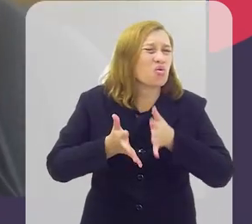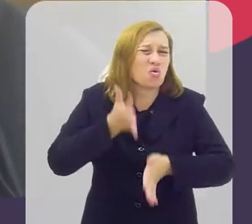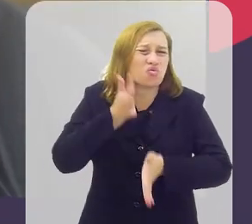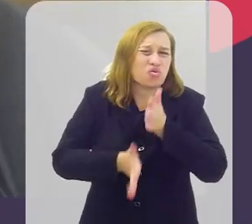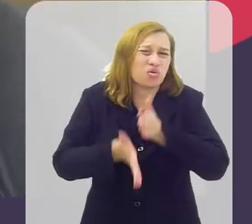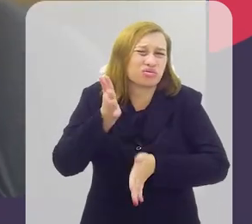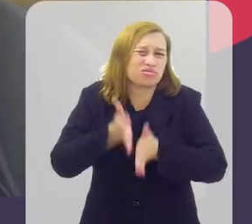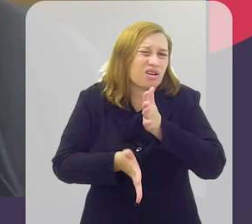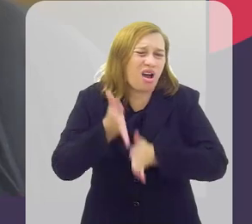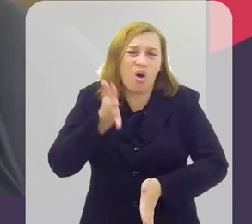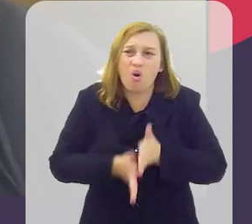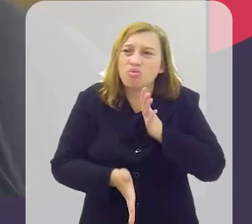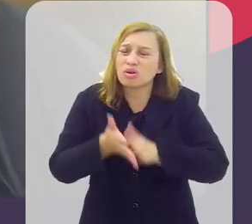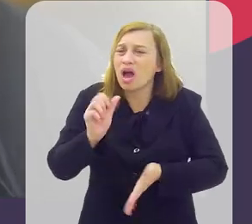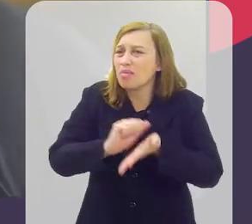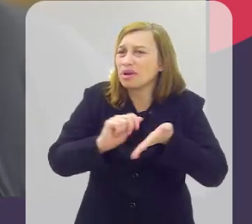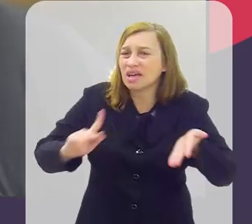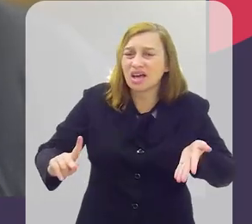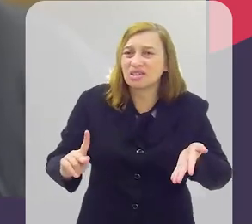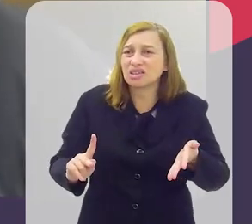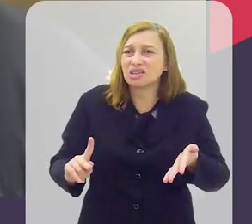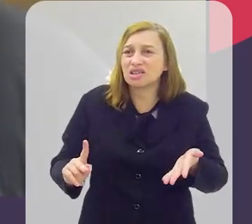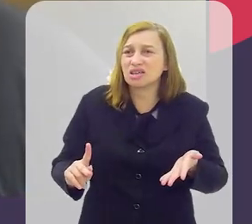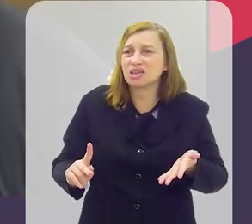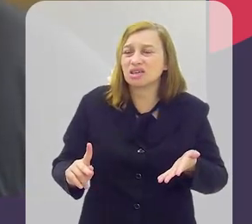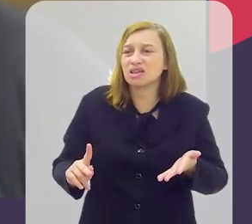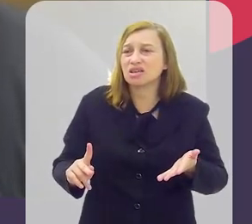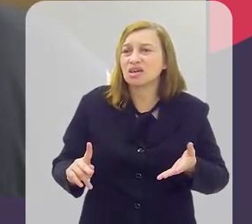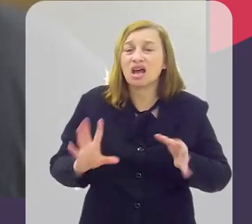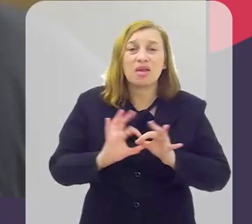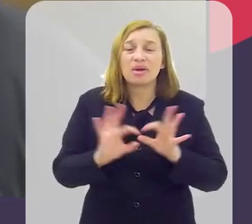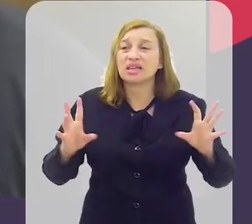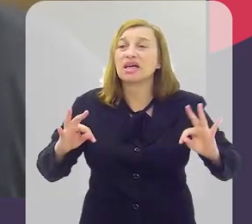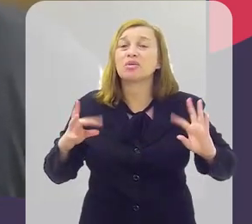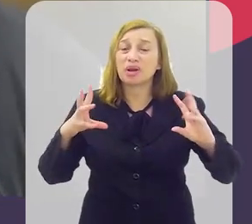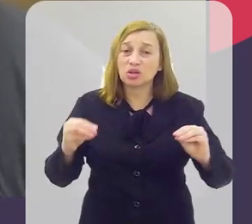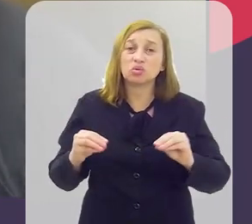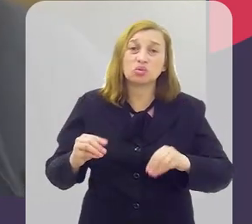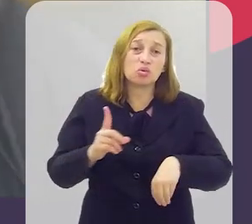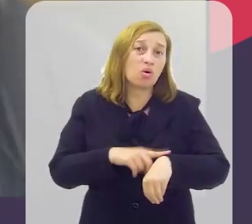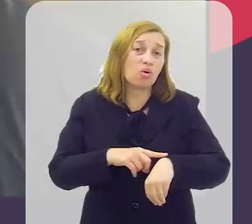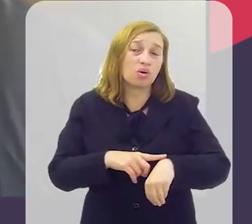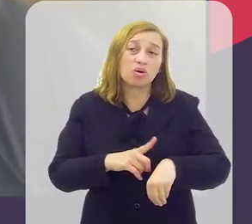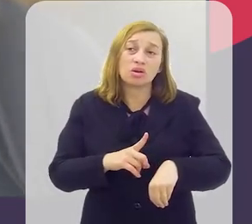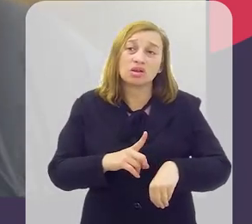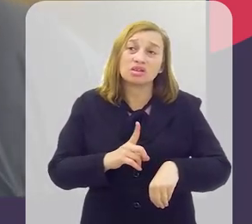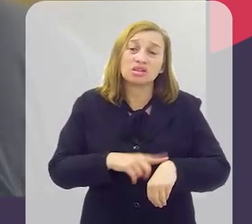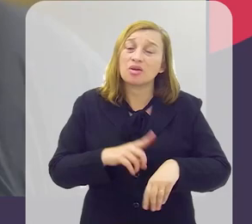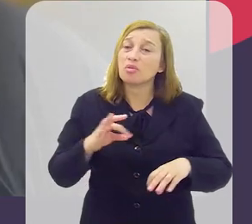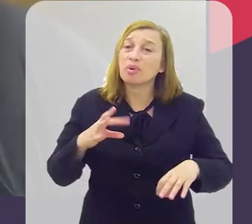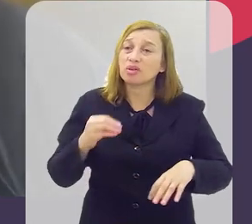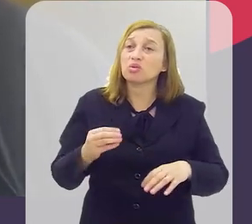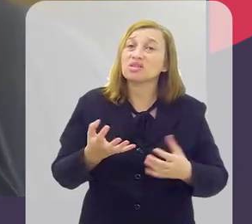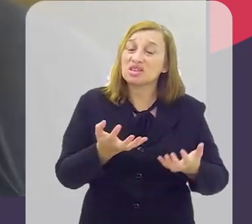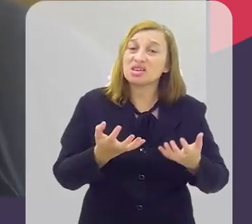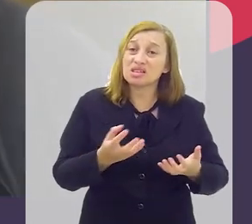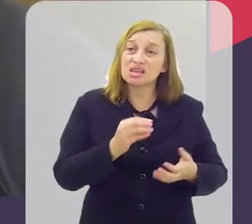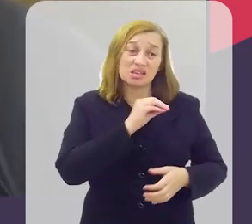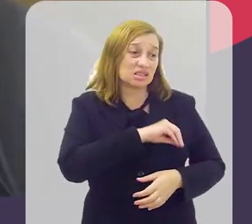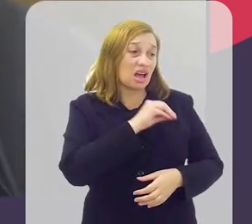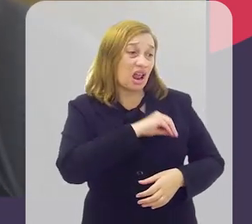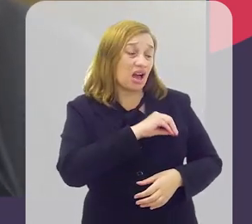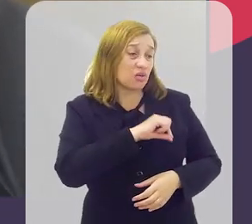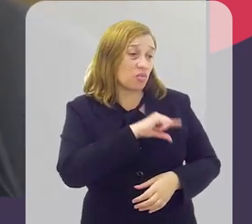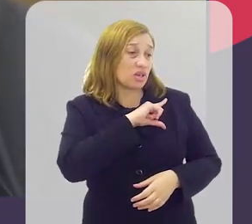uma bagunça só. Os aplicativos fazem o que querem, a hora que querem. Se quiser dar um aumento